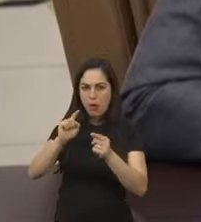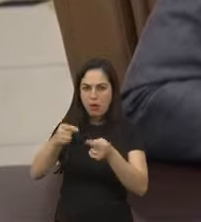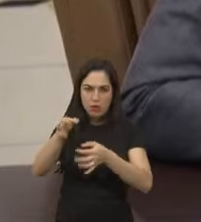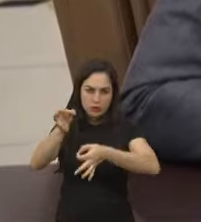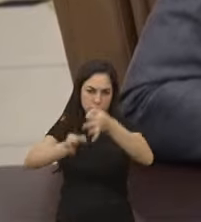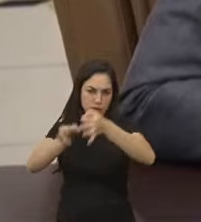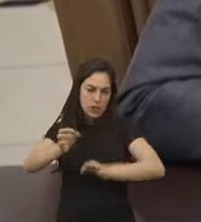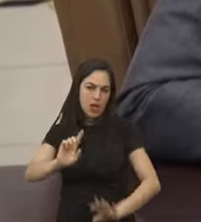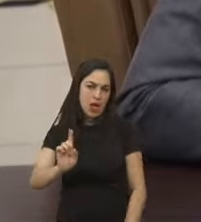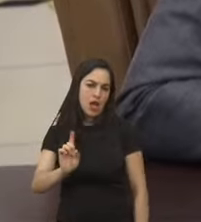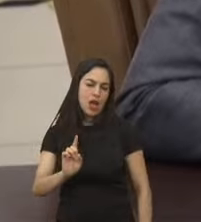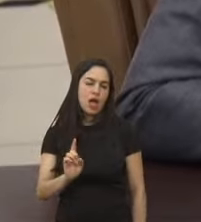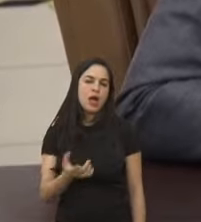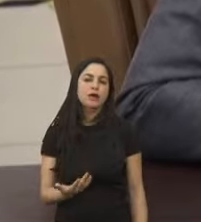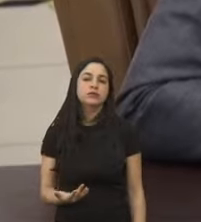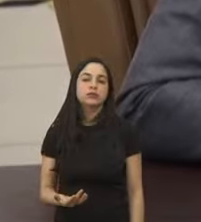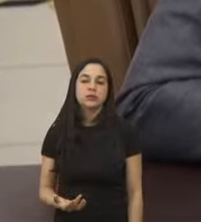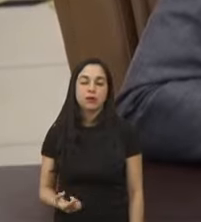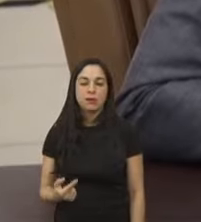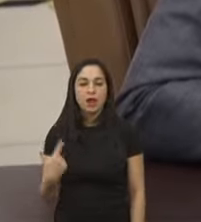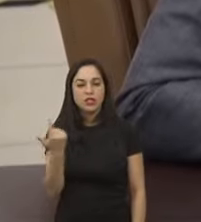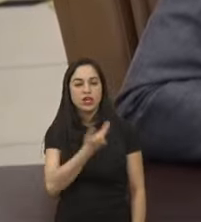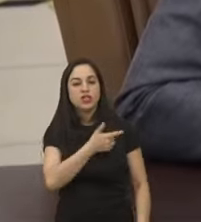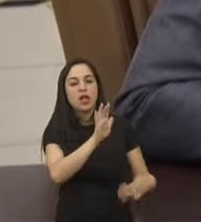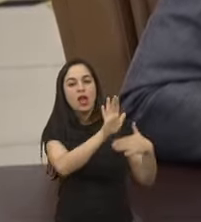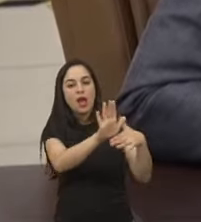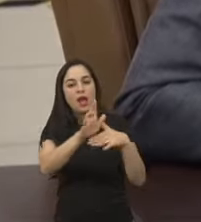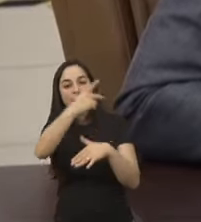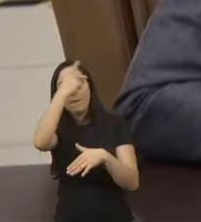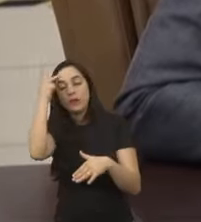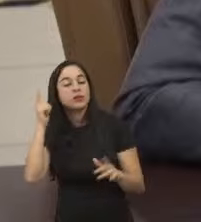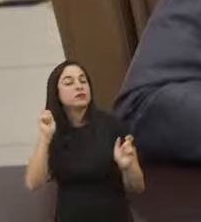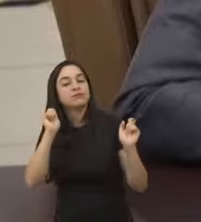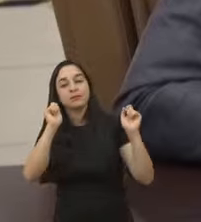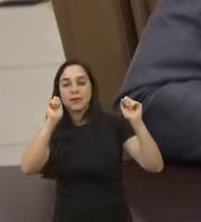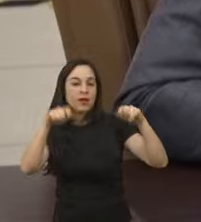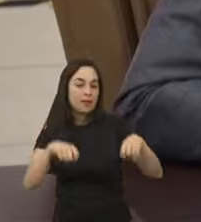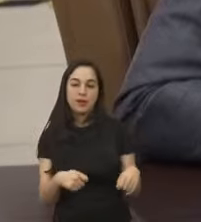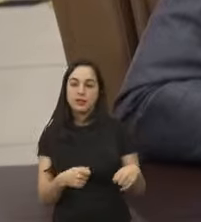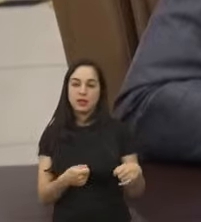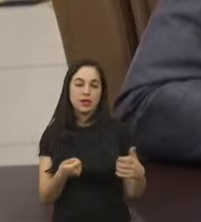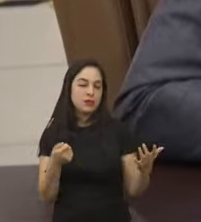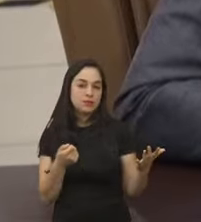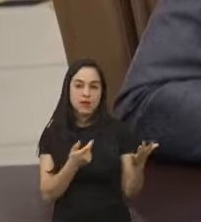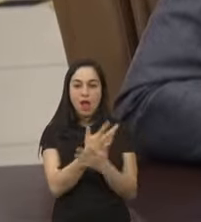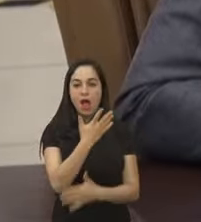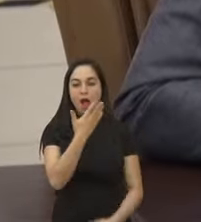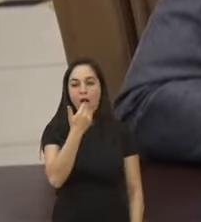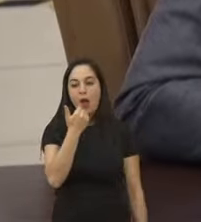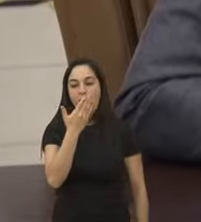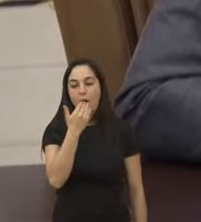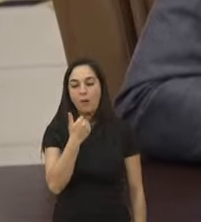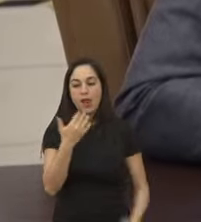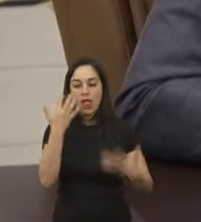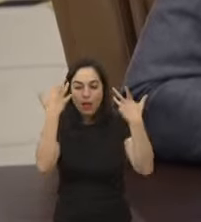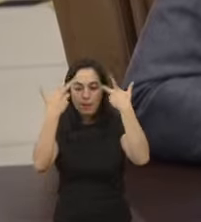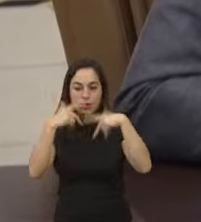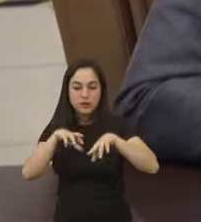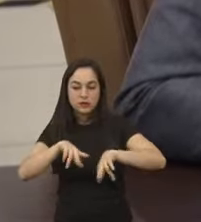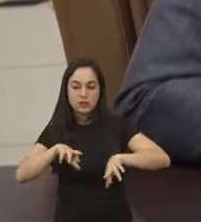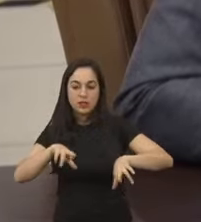para a gente poder beneficiar as pessoas que hoje não têm condições de sustentar os animais e dar todas as